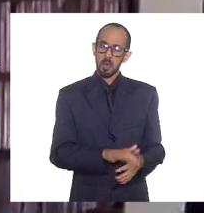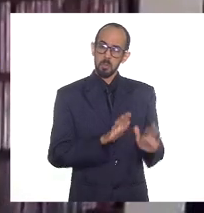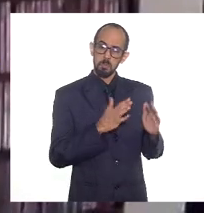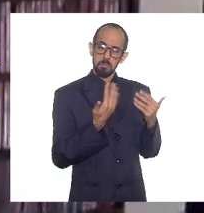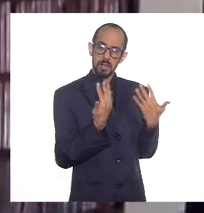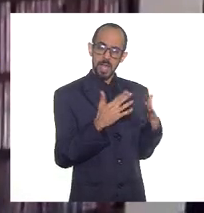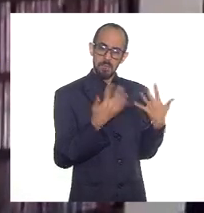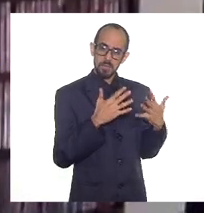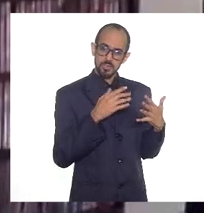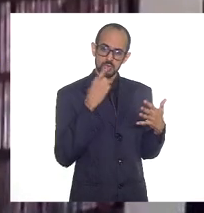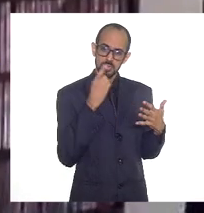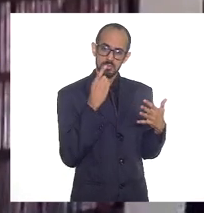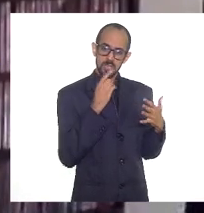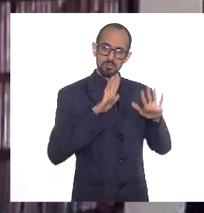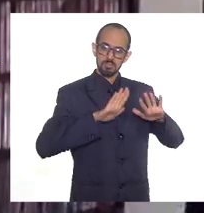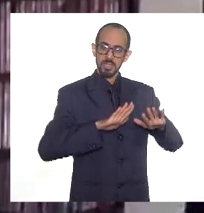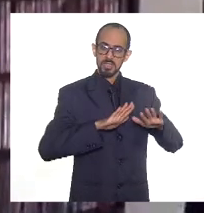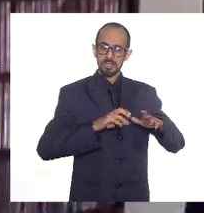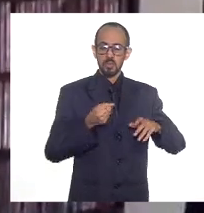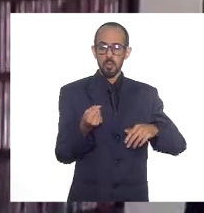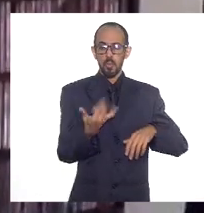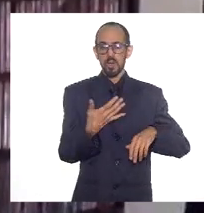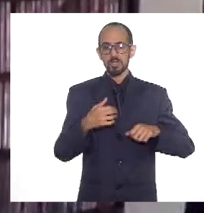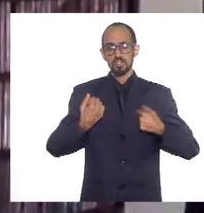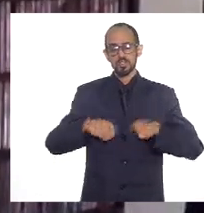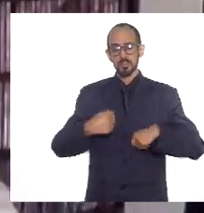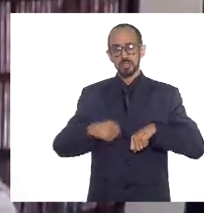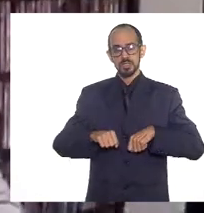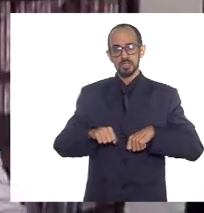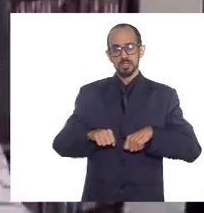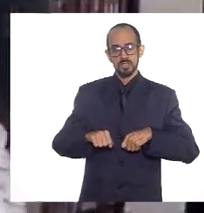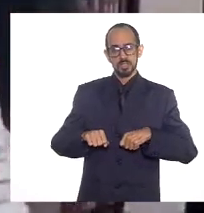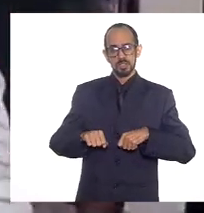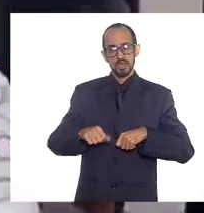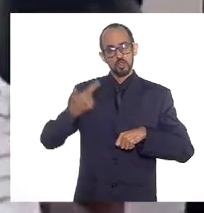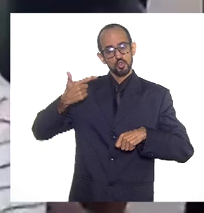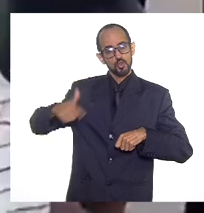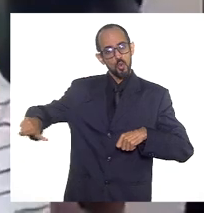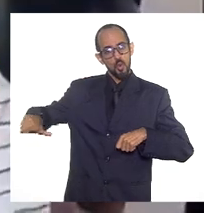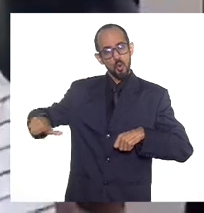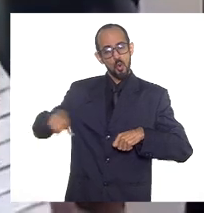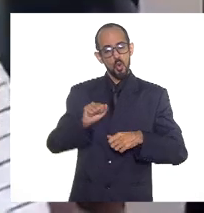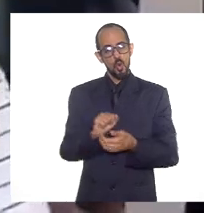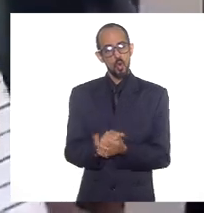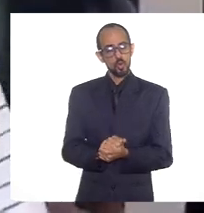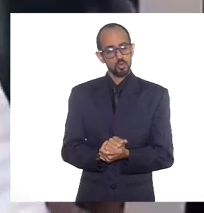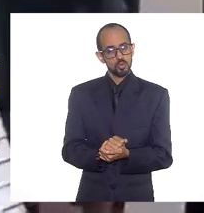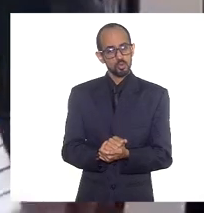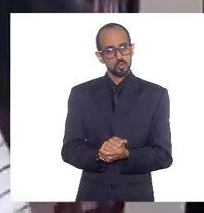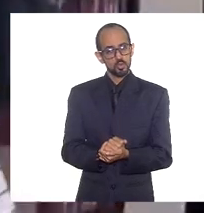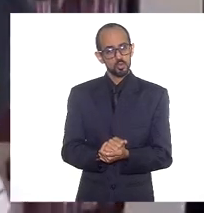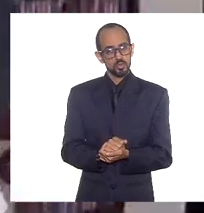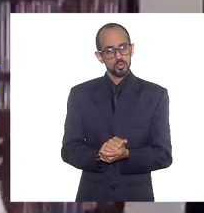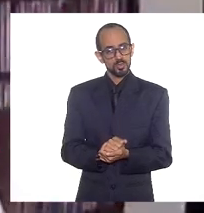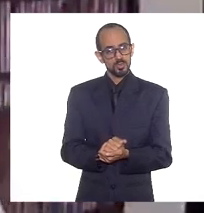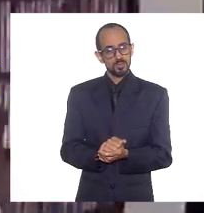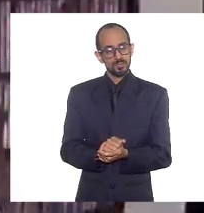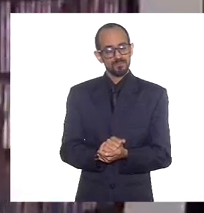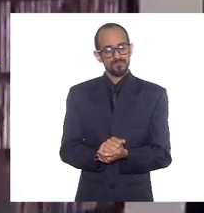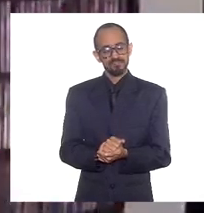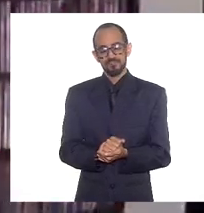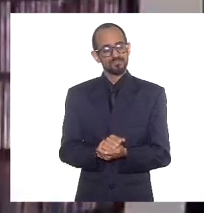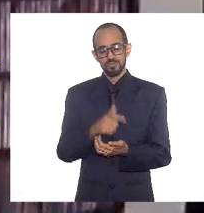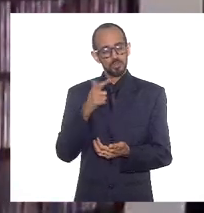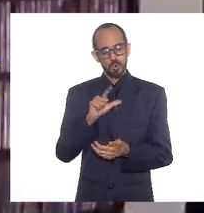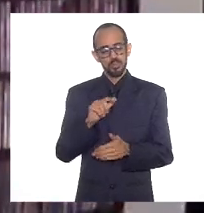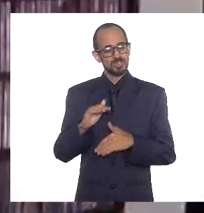Mas, ao depender de outros, né, aí a coisa não anda.